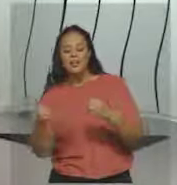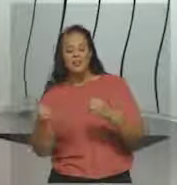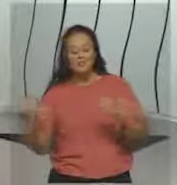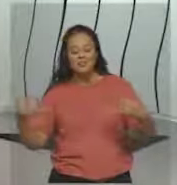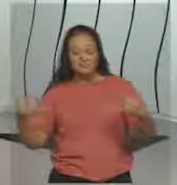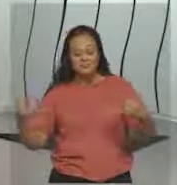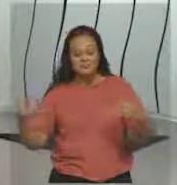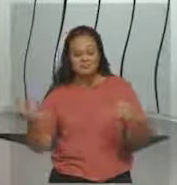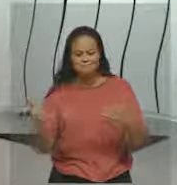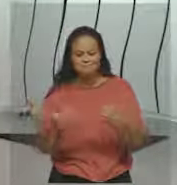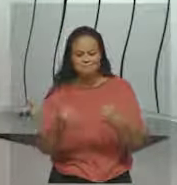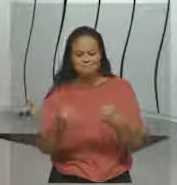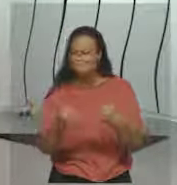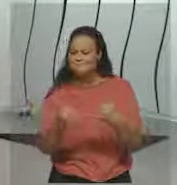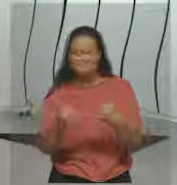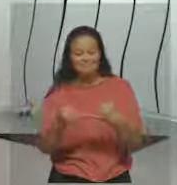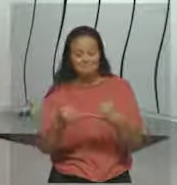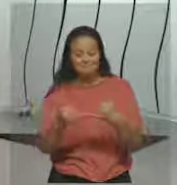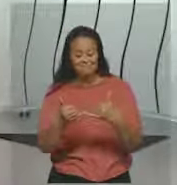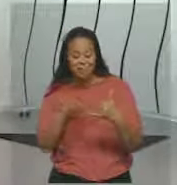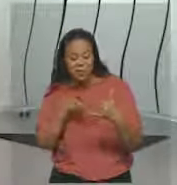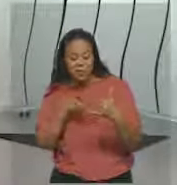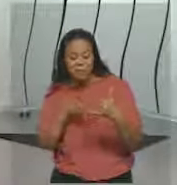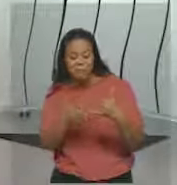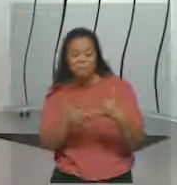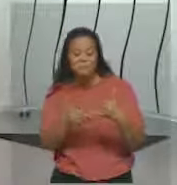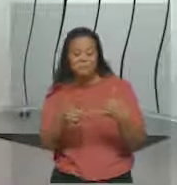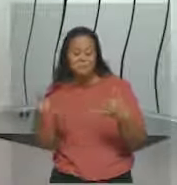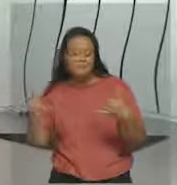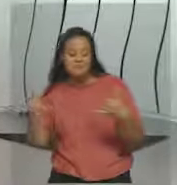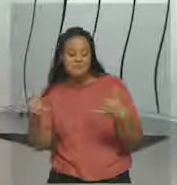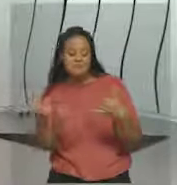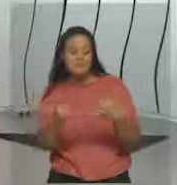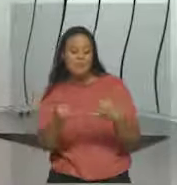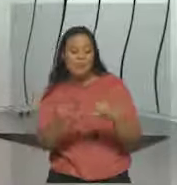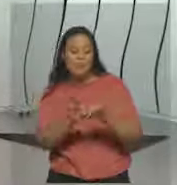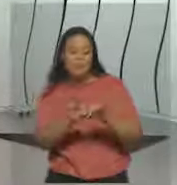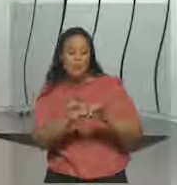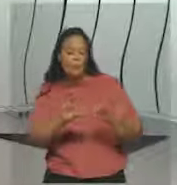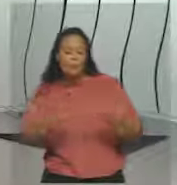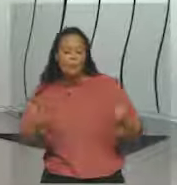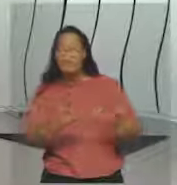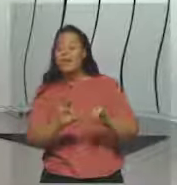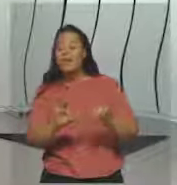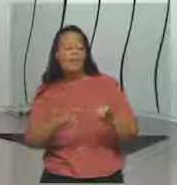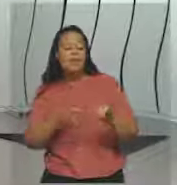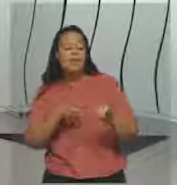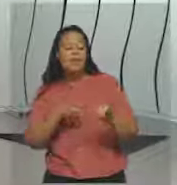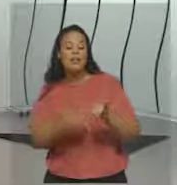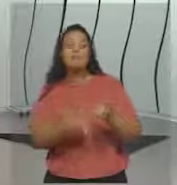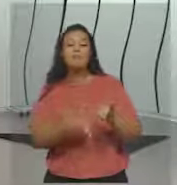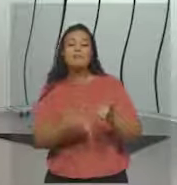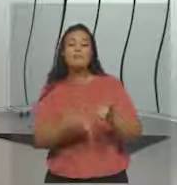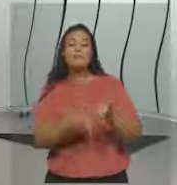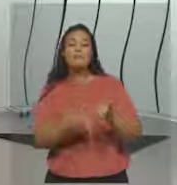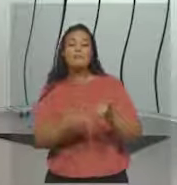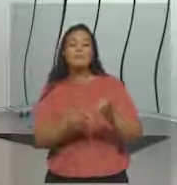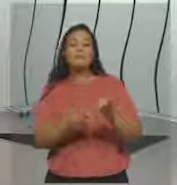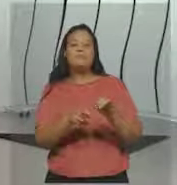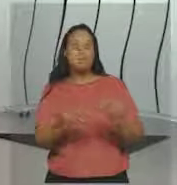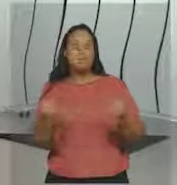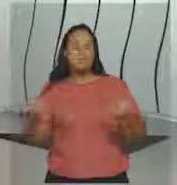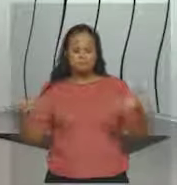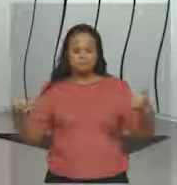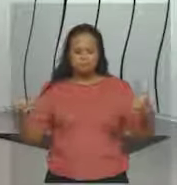de um lado do fio condutor com o outro lado. Quando você liga uma chave, você faz isso com